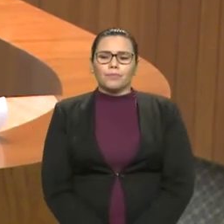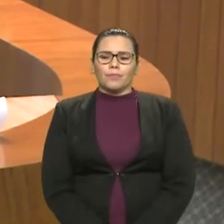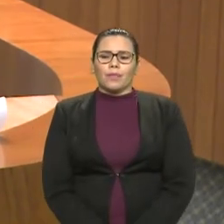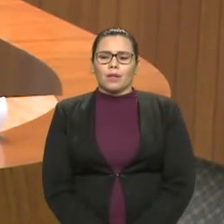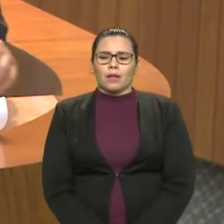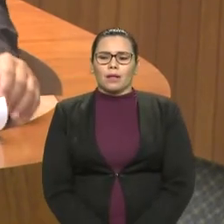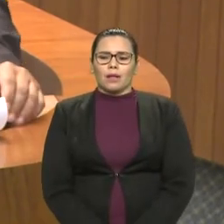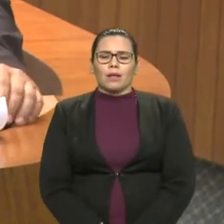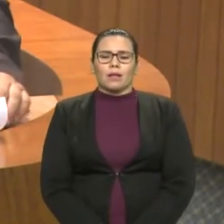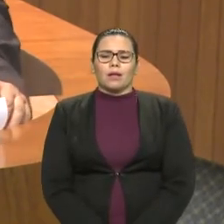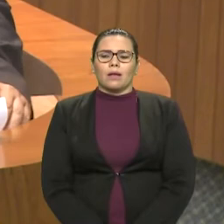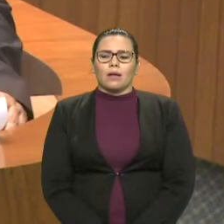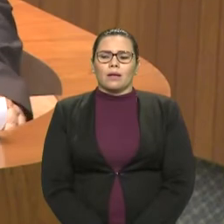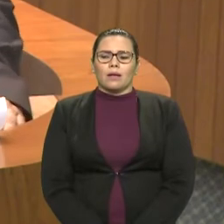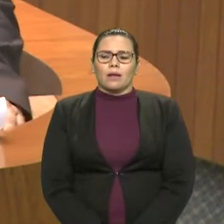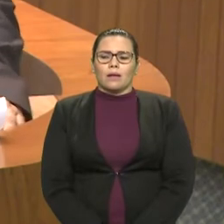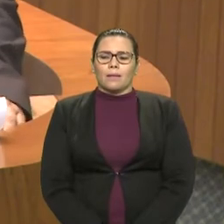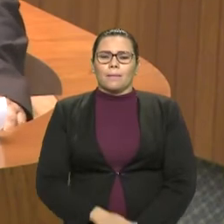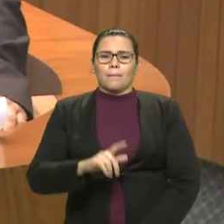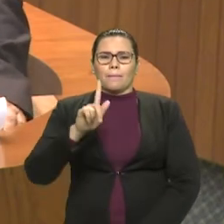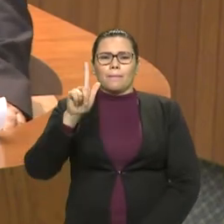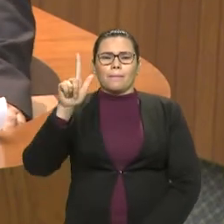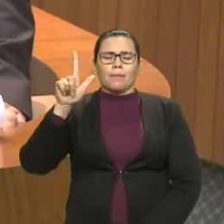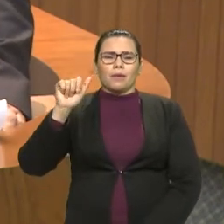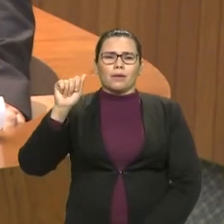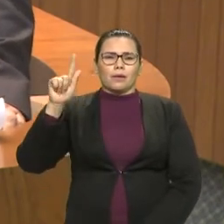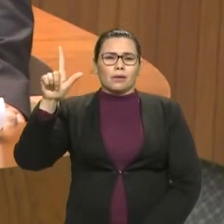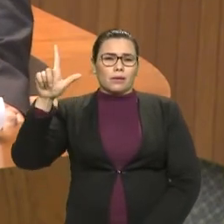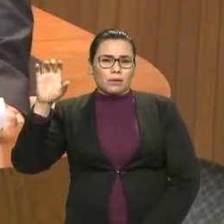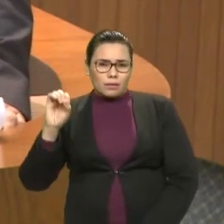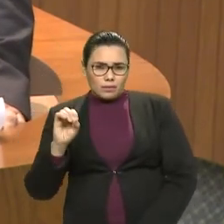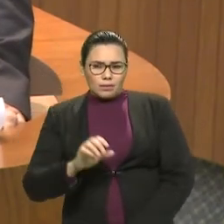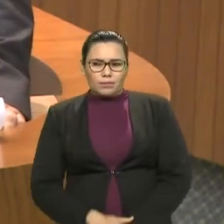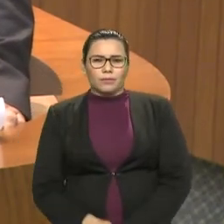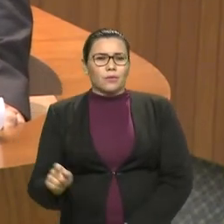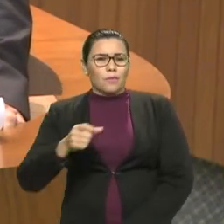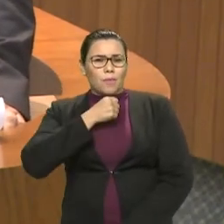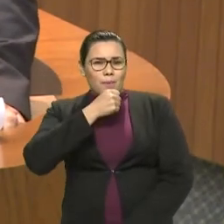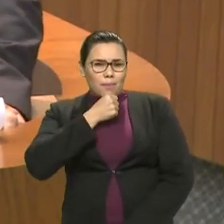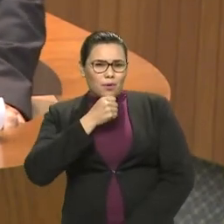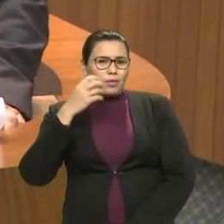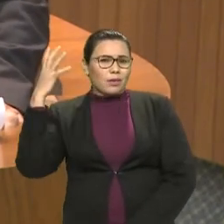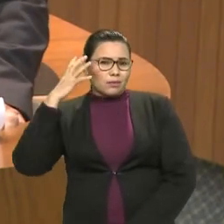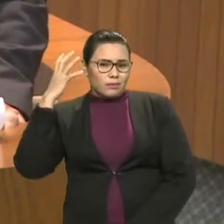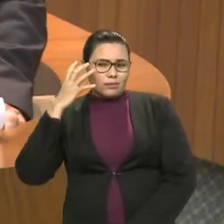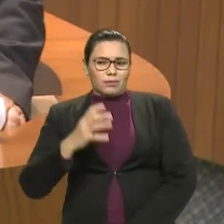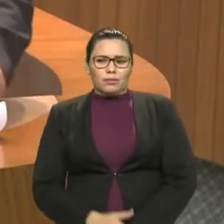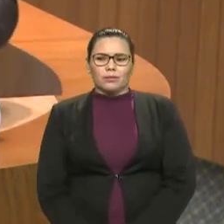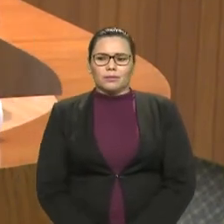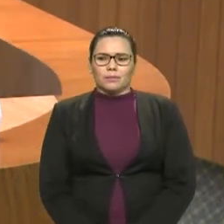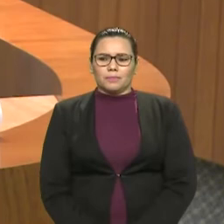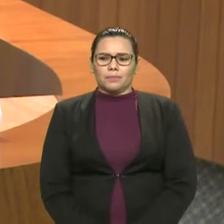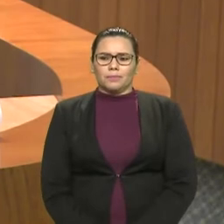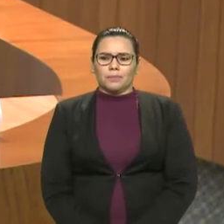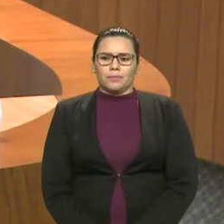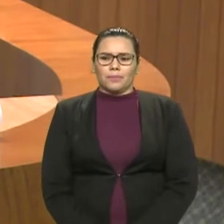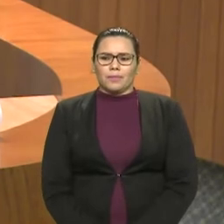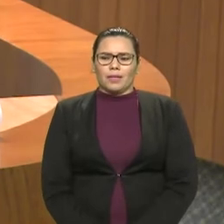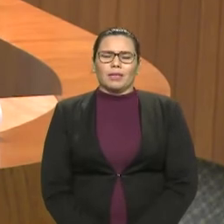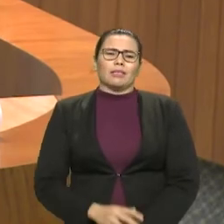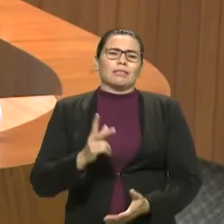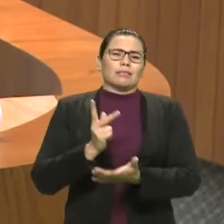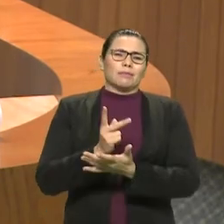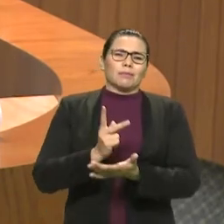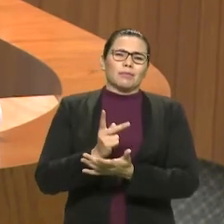queria ver um cidadão desse repórter desse em todo estado do Maranhão para cortar realmente as